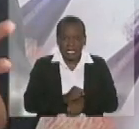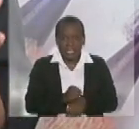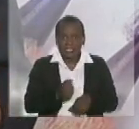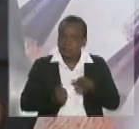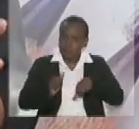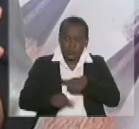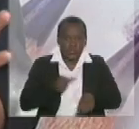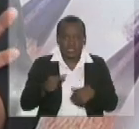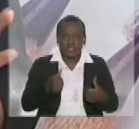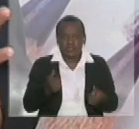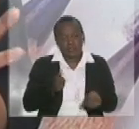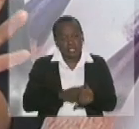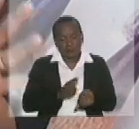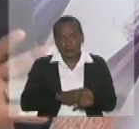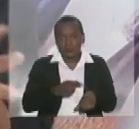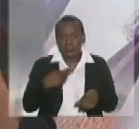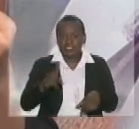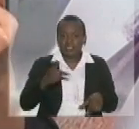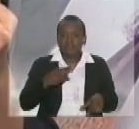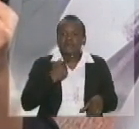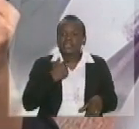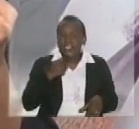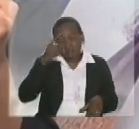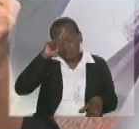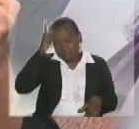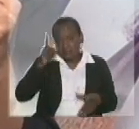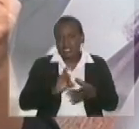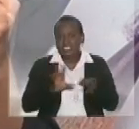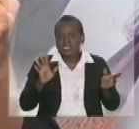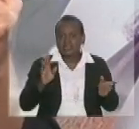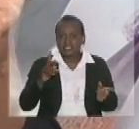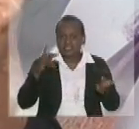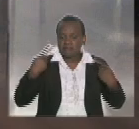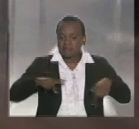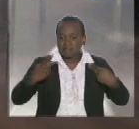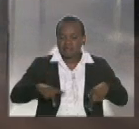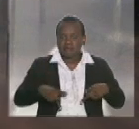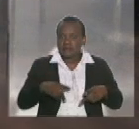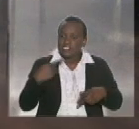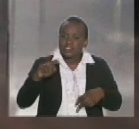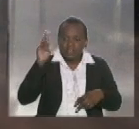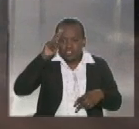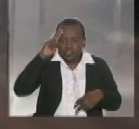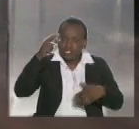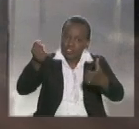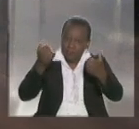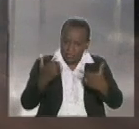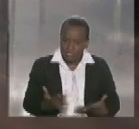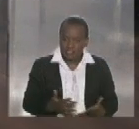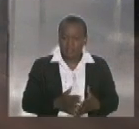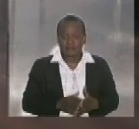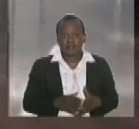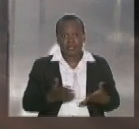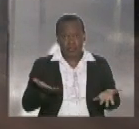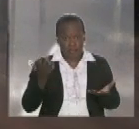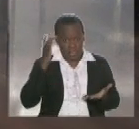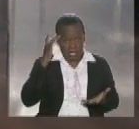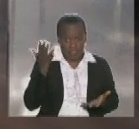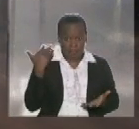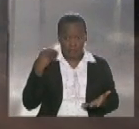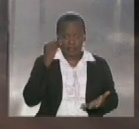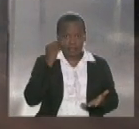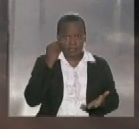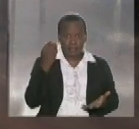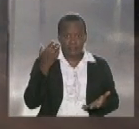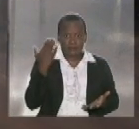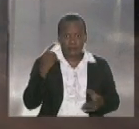menos momentaneamente, a sua espontaneidade? Eu queria que vocês trouxessem um pouquinho a experiência de vocês para cá. Eu acho que na